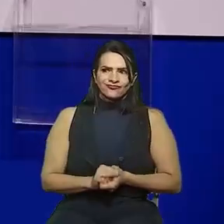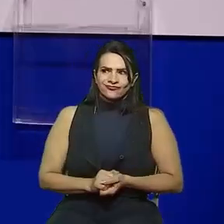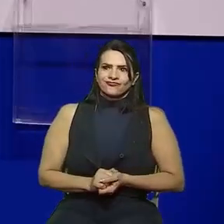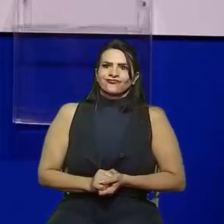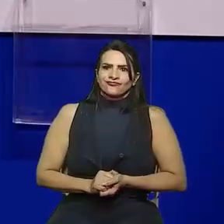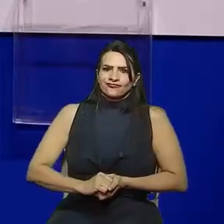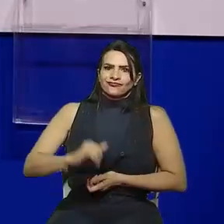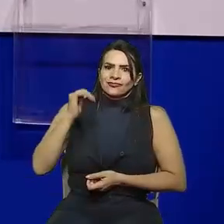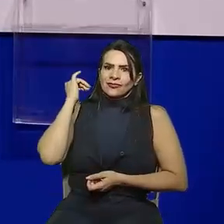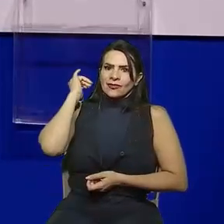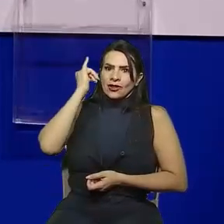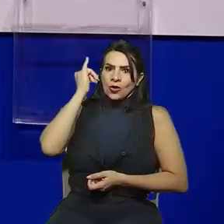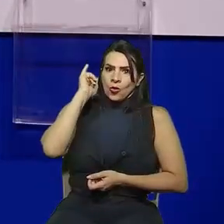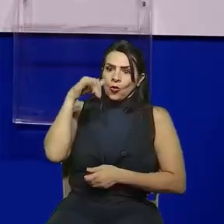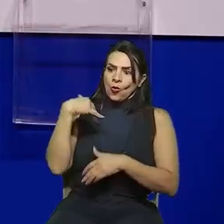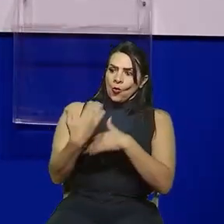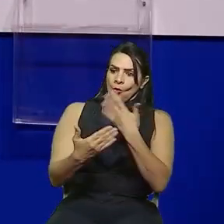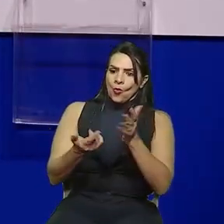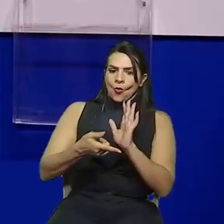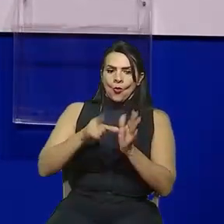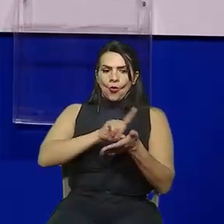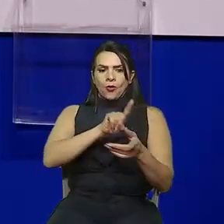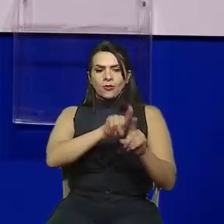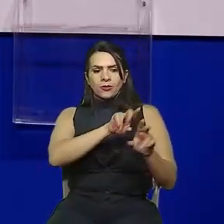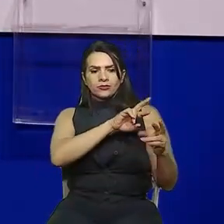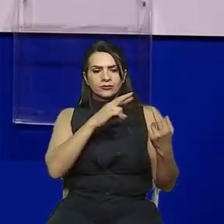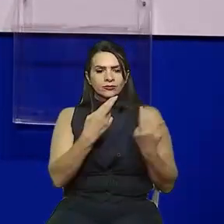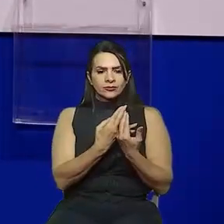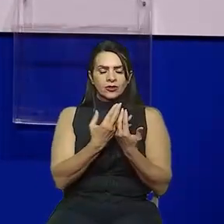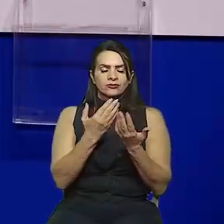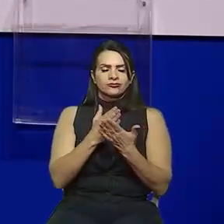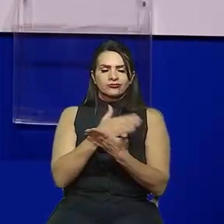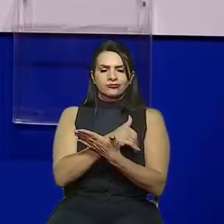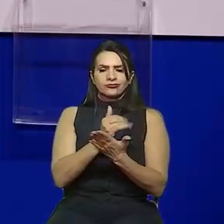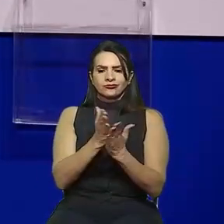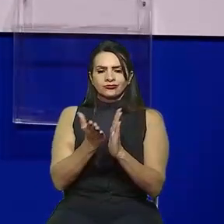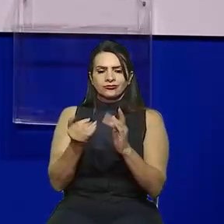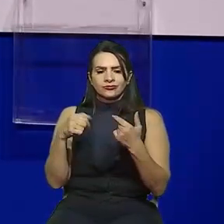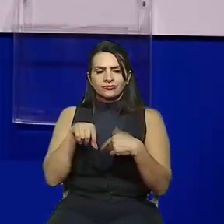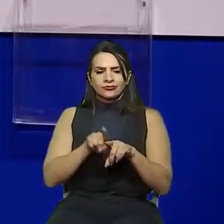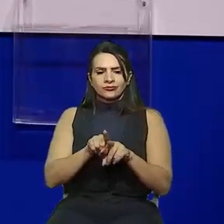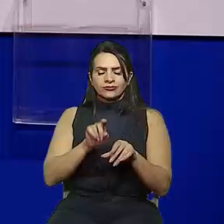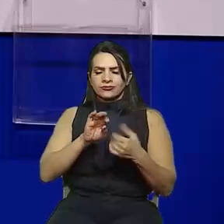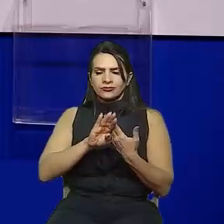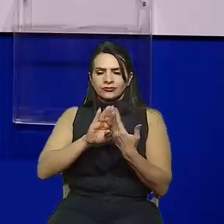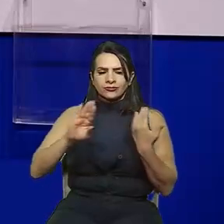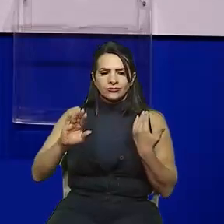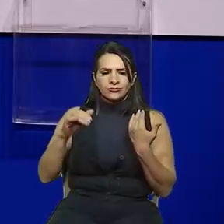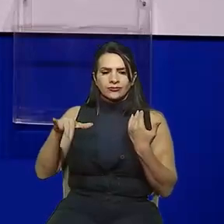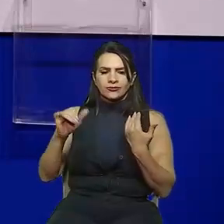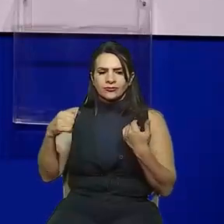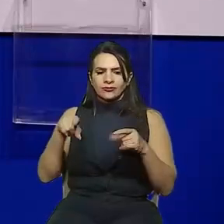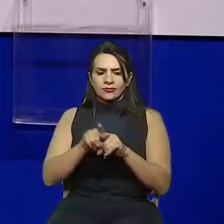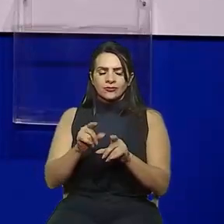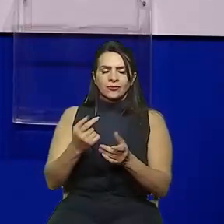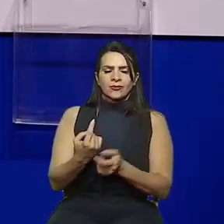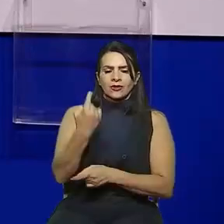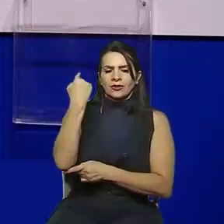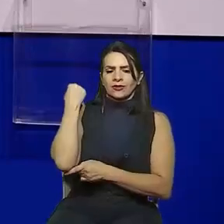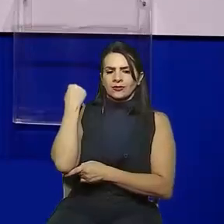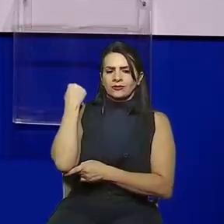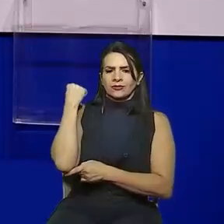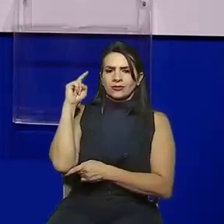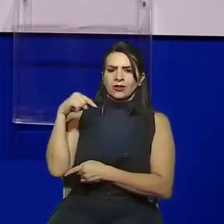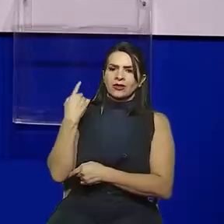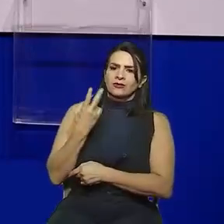história se passa pouco antes da reunião da divisão, agrupamento e isolamento de áreas, que aconteceu